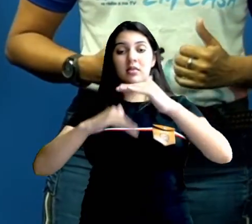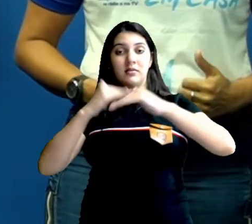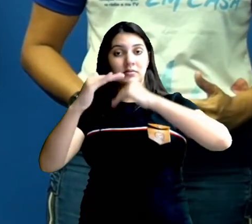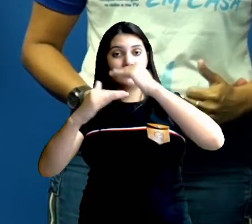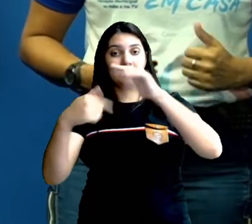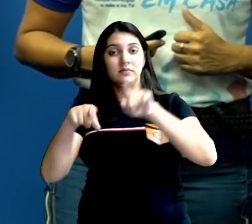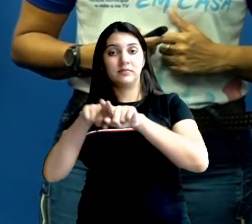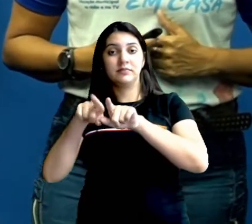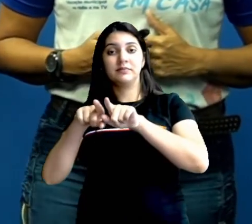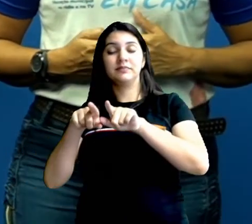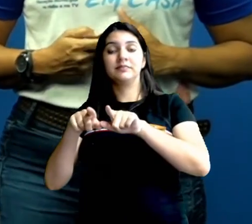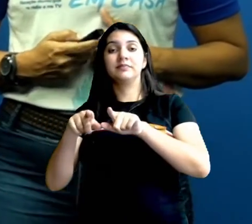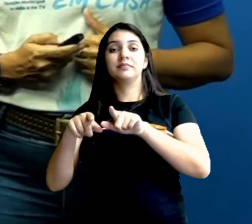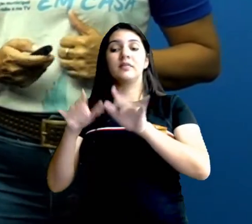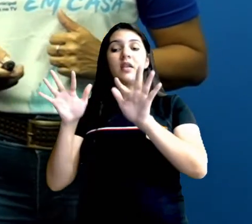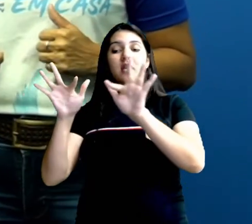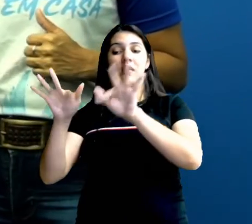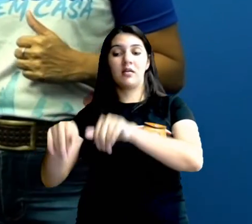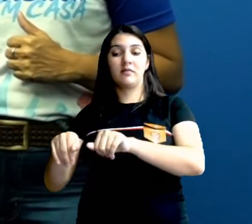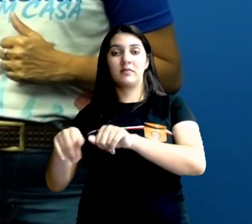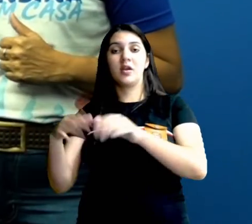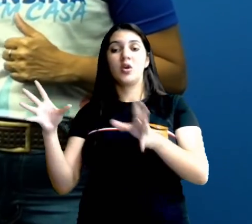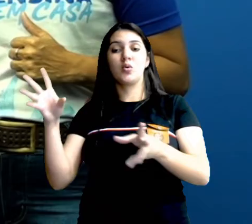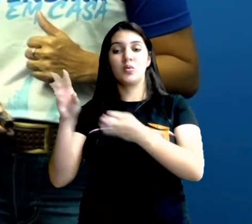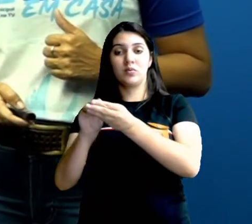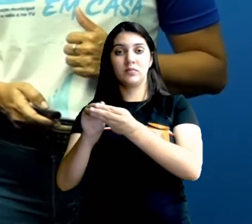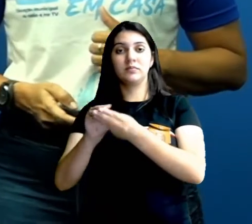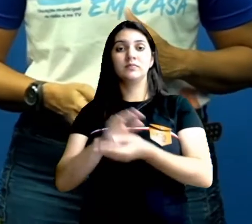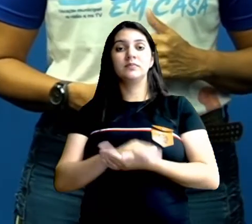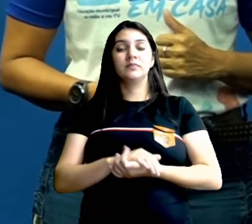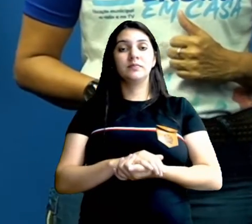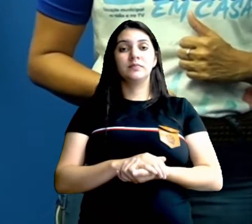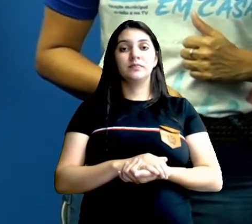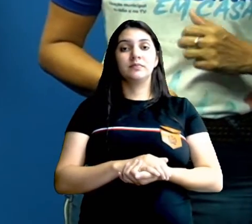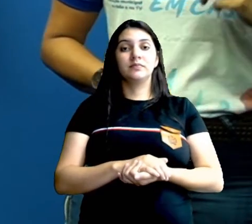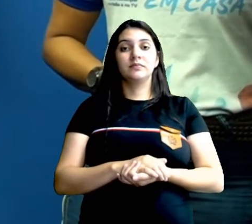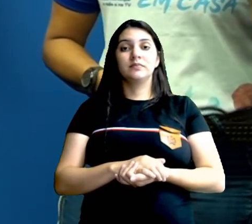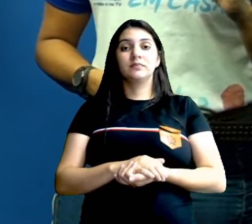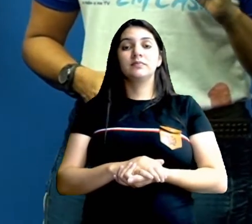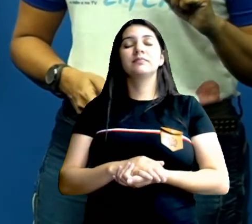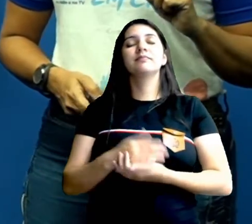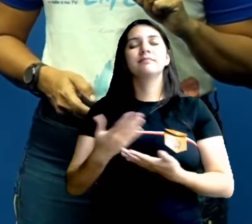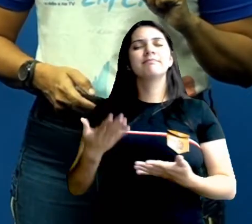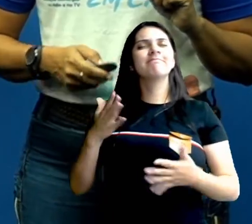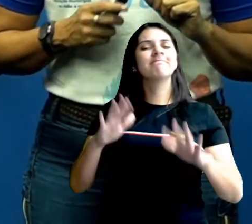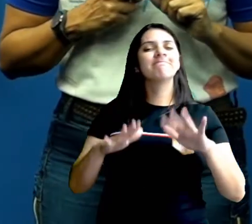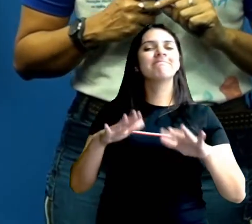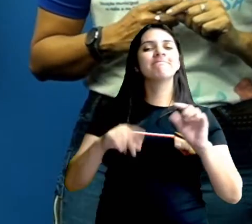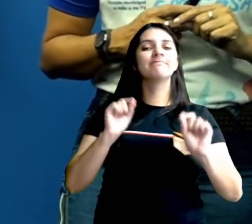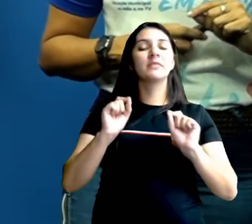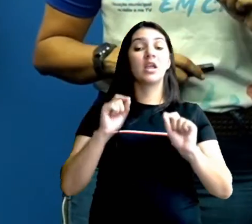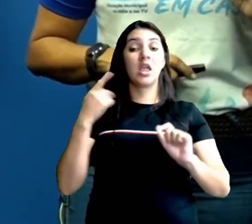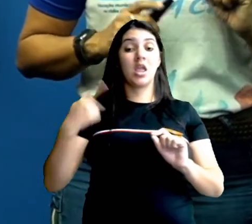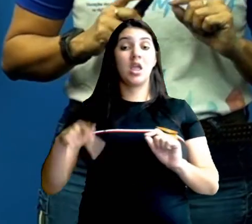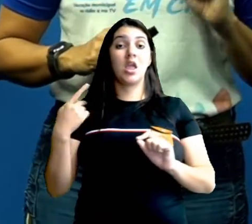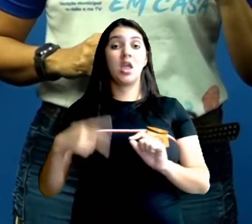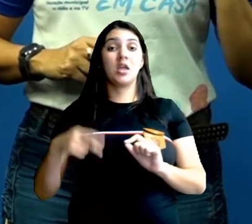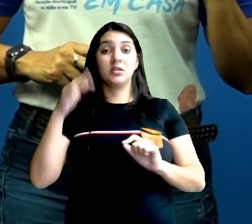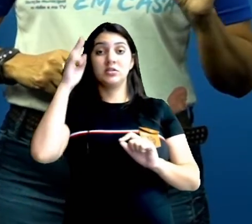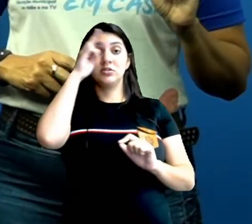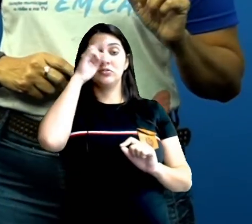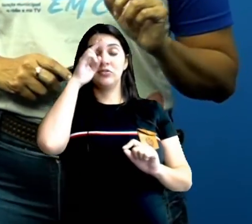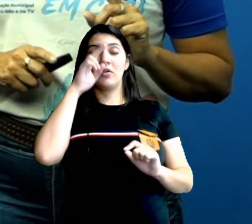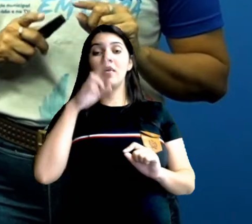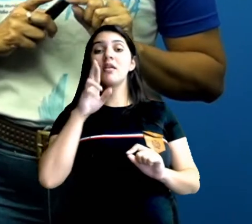desenvolvimento e a parte final, a conclusão. Geralmente, esses contos, ele